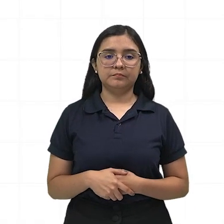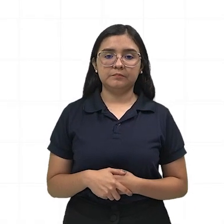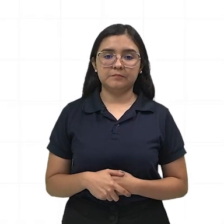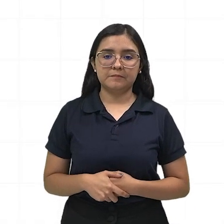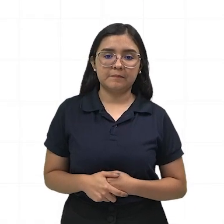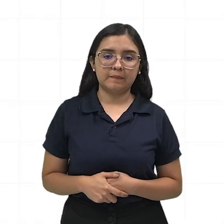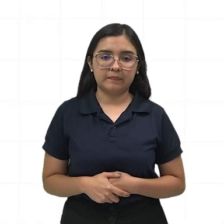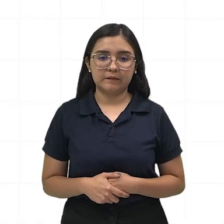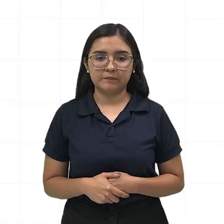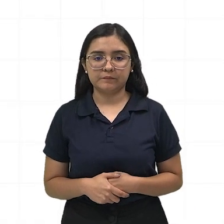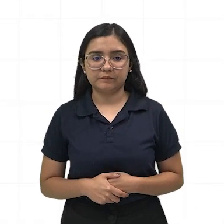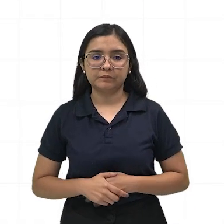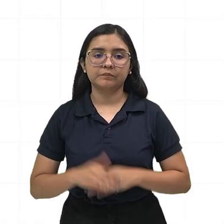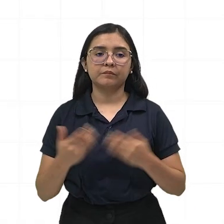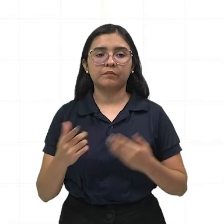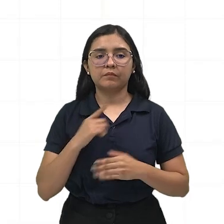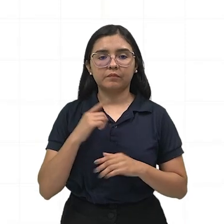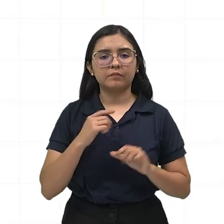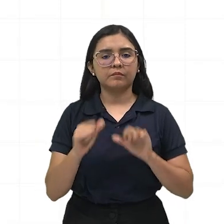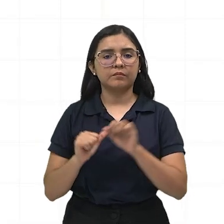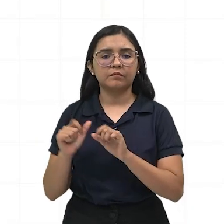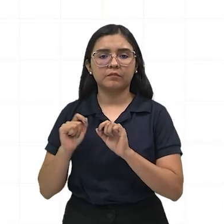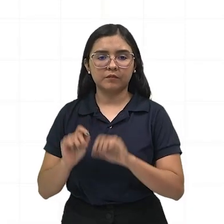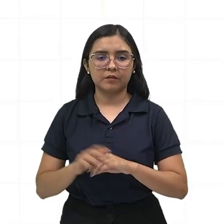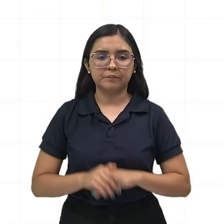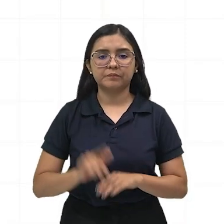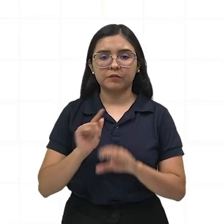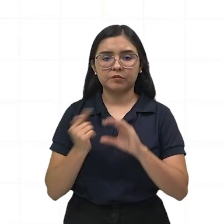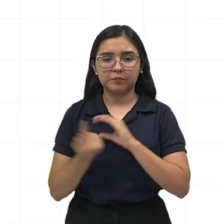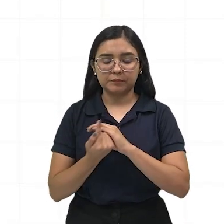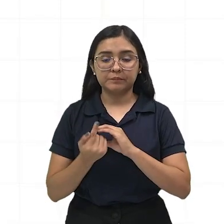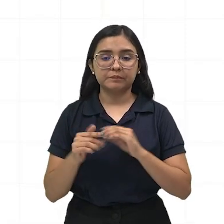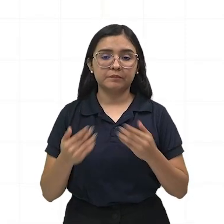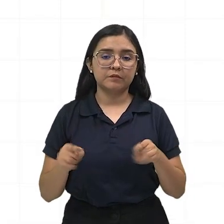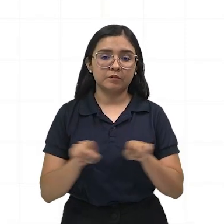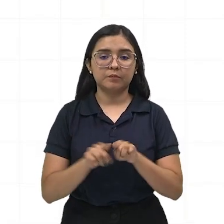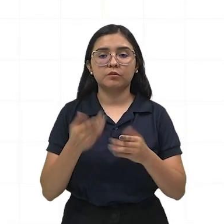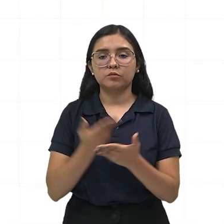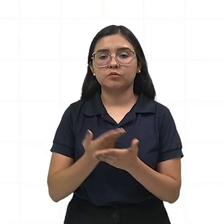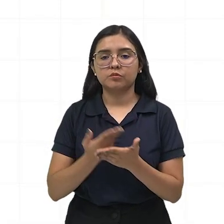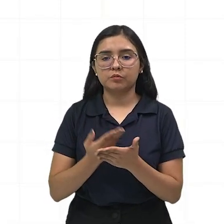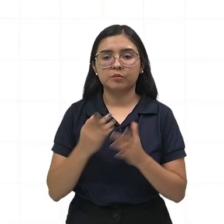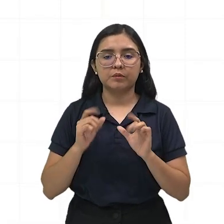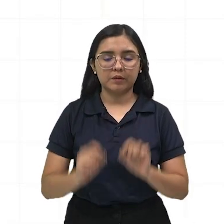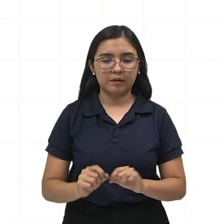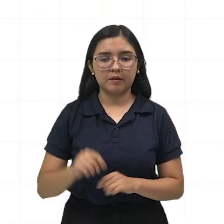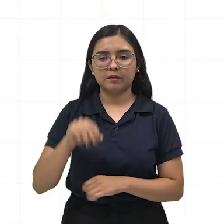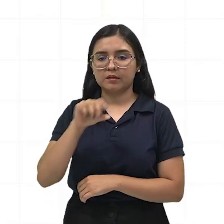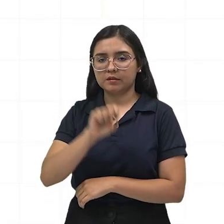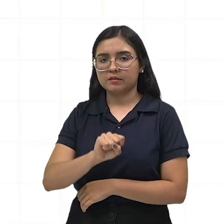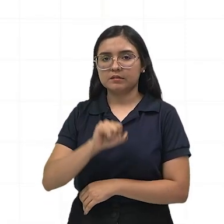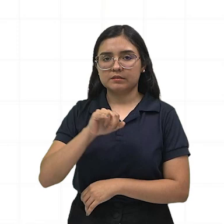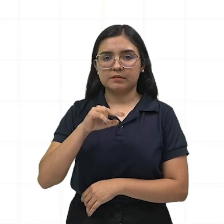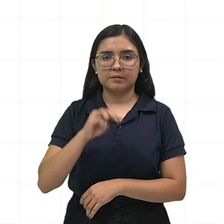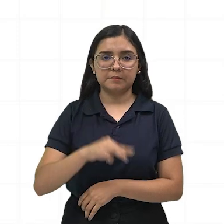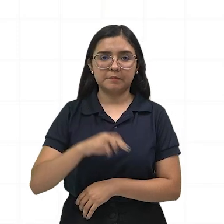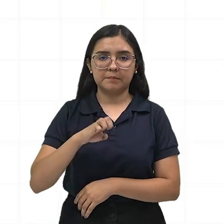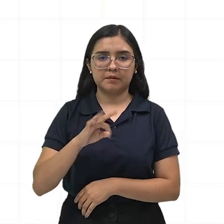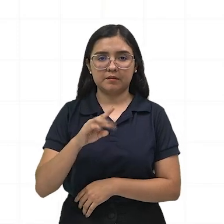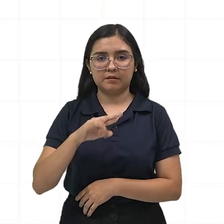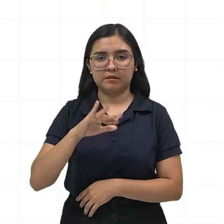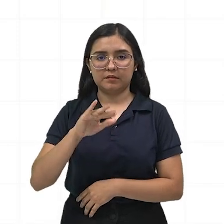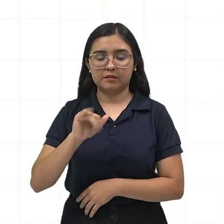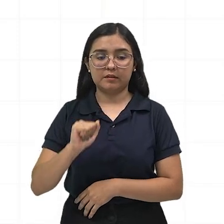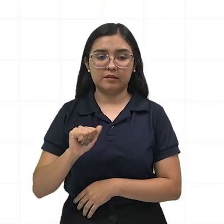Nós temos aí transformações geométricas, nós vimos aí as simetrias, é um tipo de transformação geométrica, né?